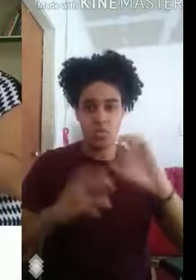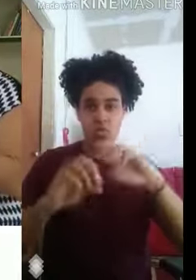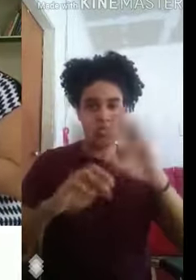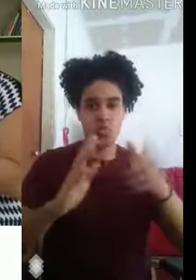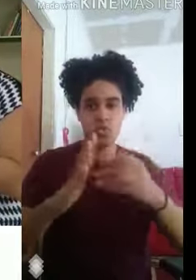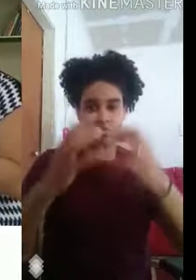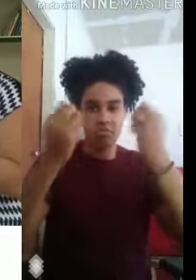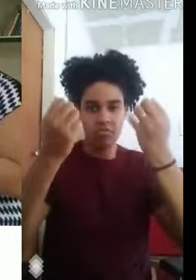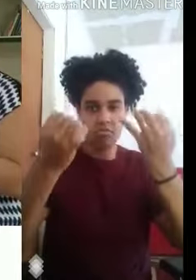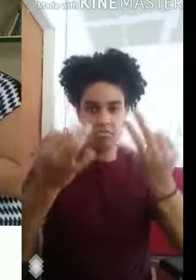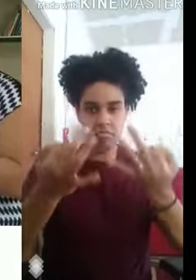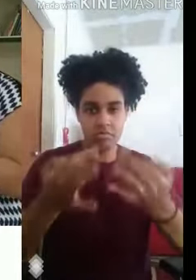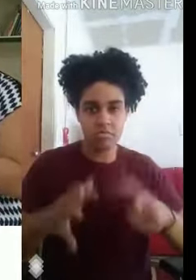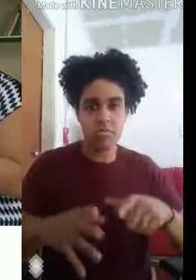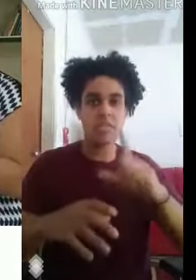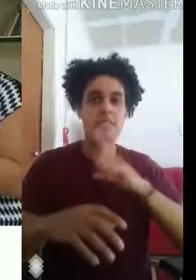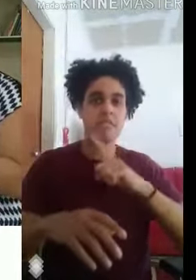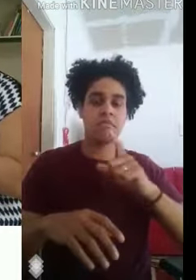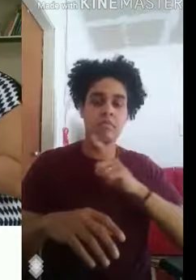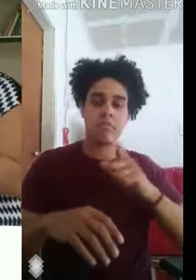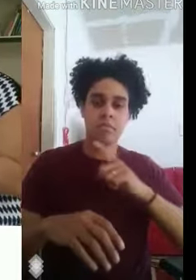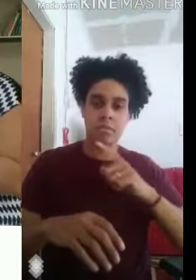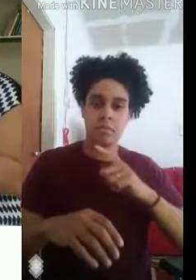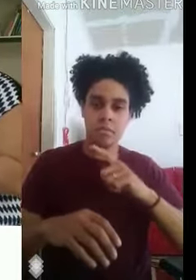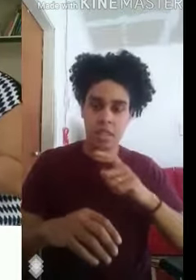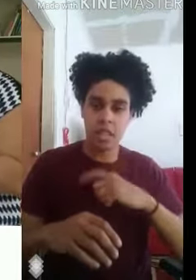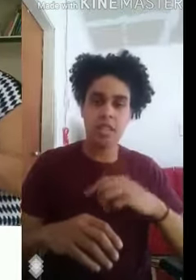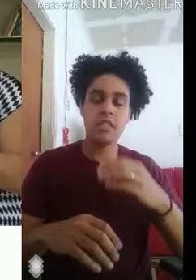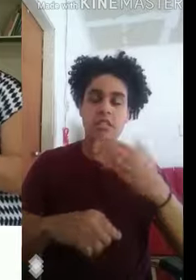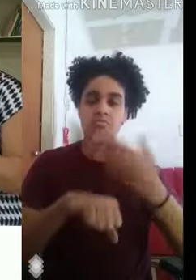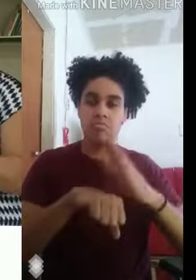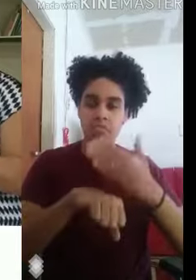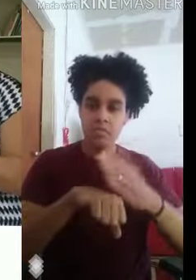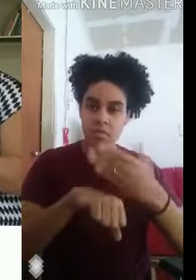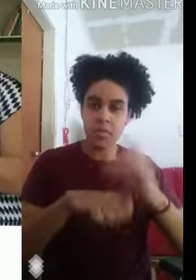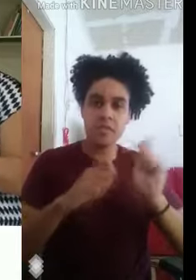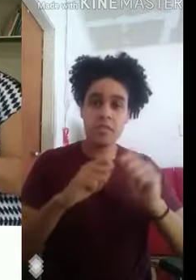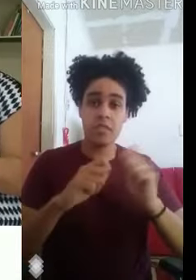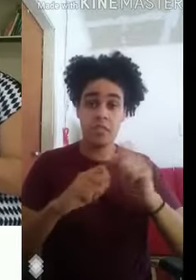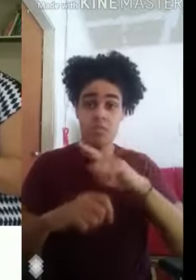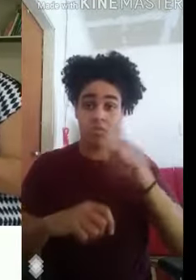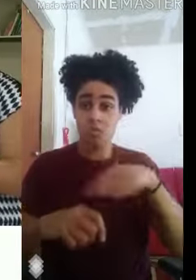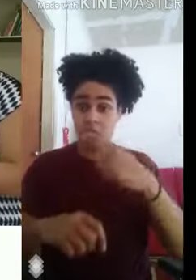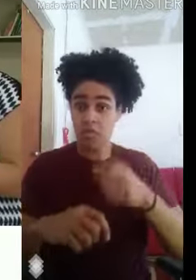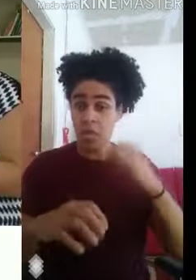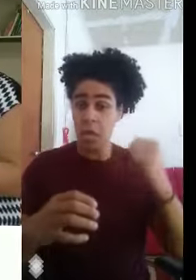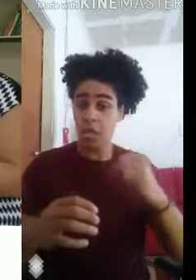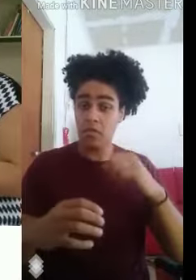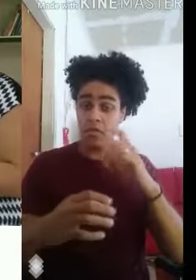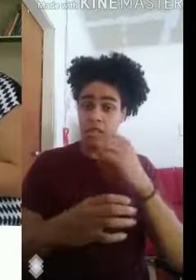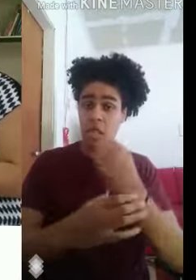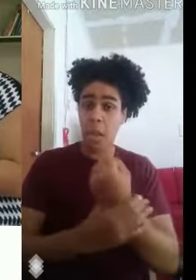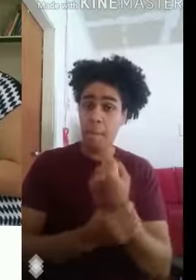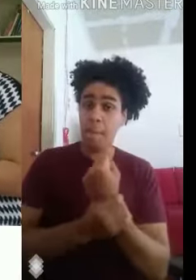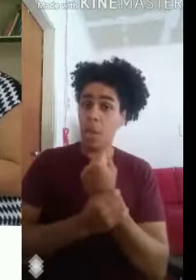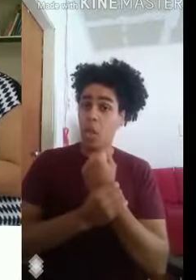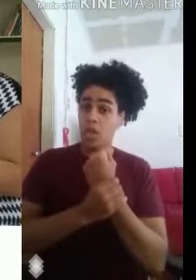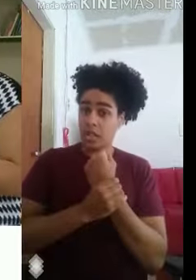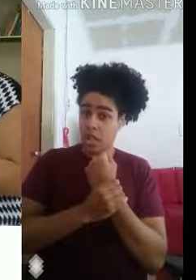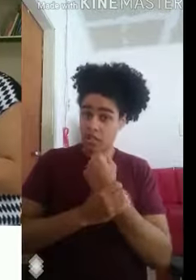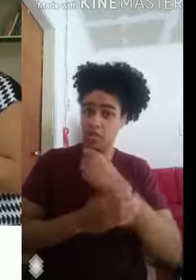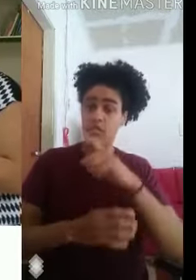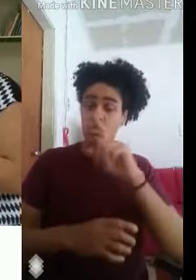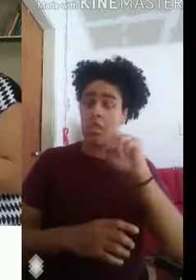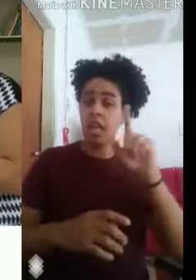detalhes. Nós temos exercícios que vocês podem fazer e tudo mais. Durante esse período de recesso, mantenham-se protegidos até que as